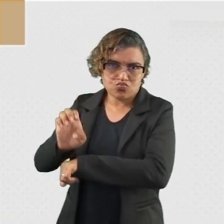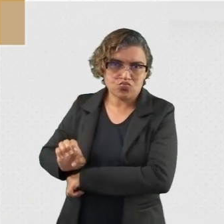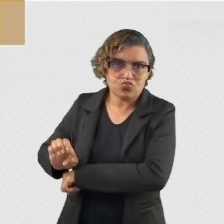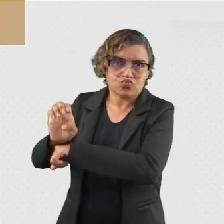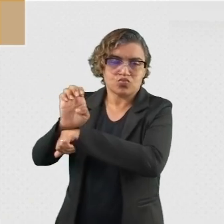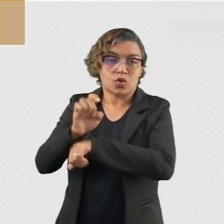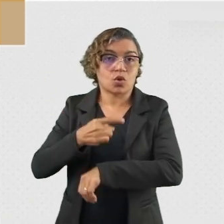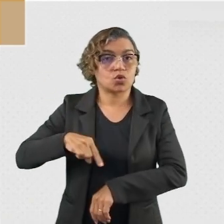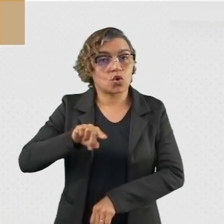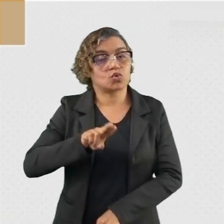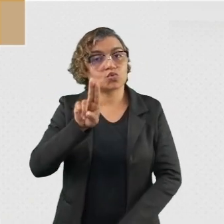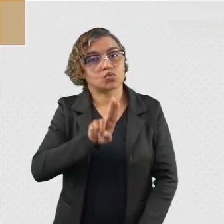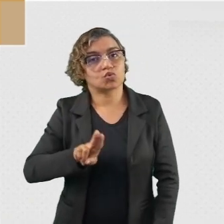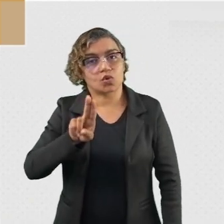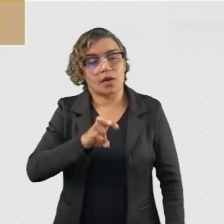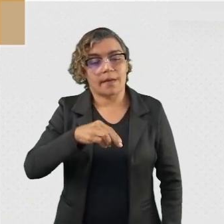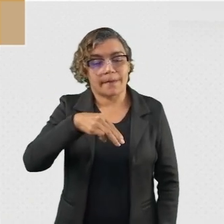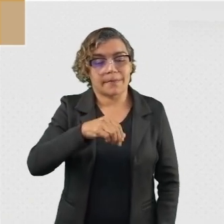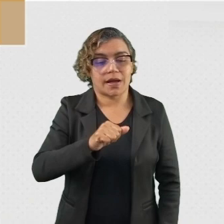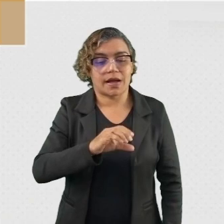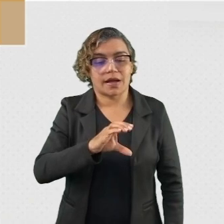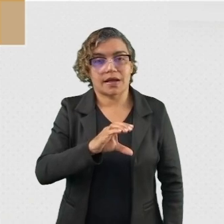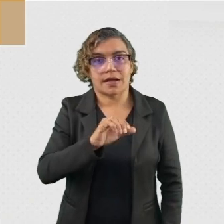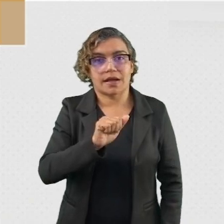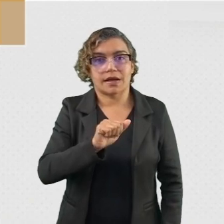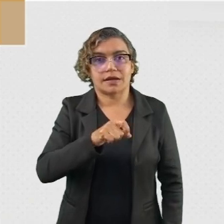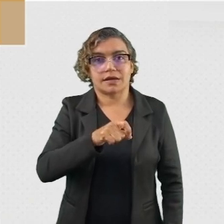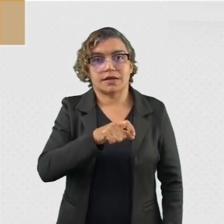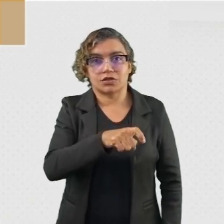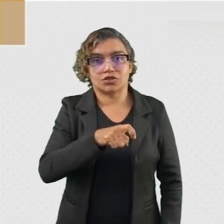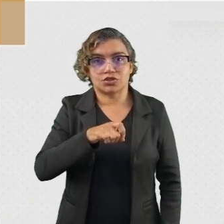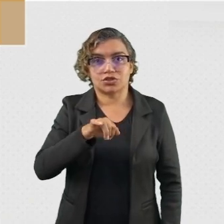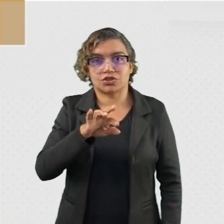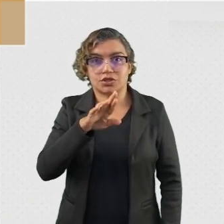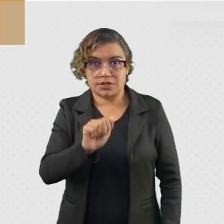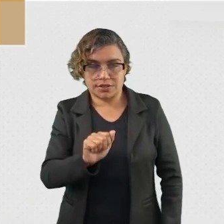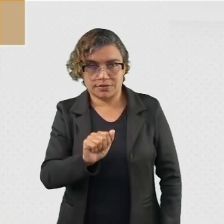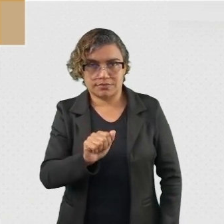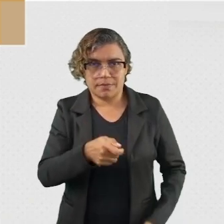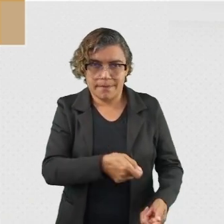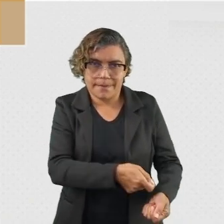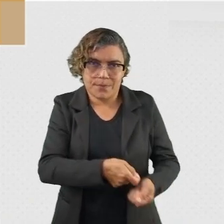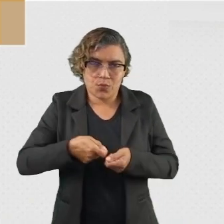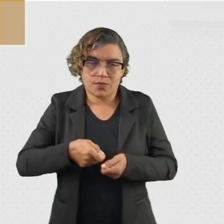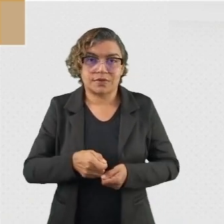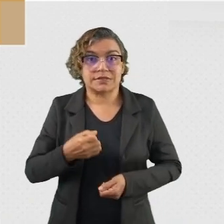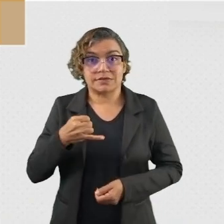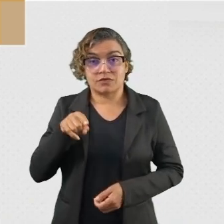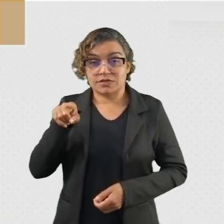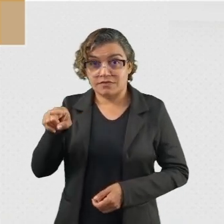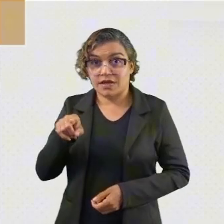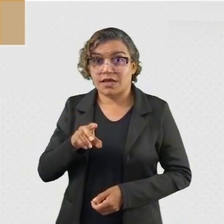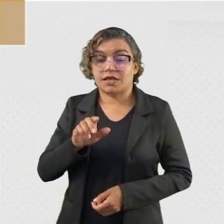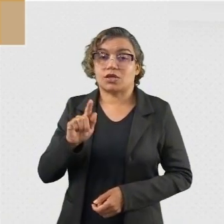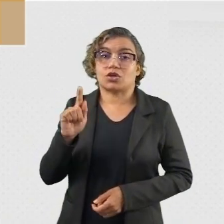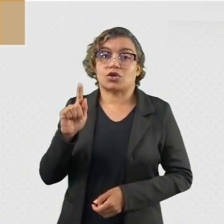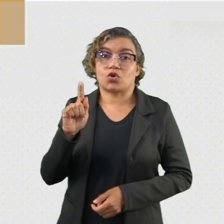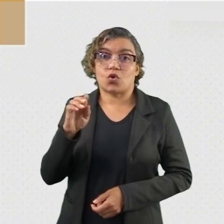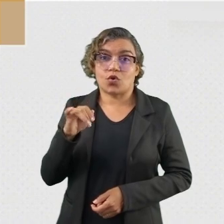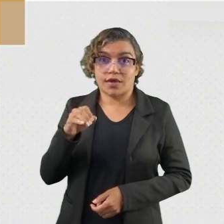nós falamos macaxeira. Se você vai em Goiás e você quer, por